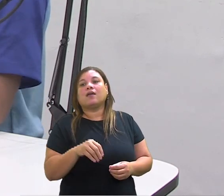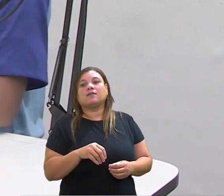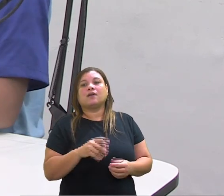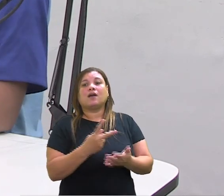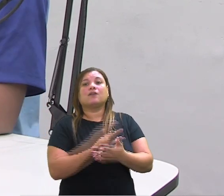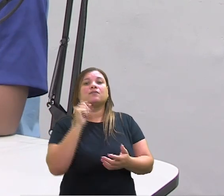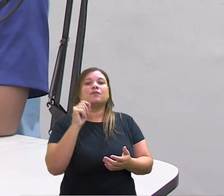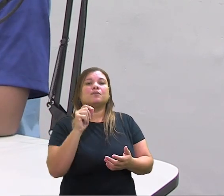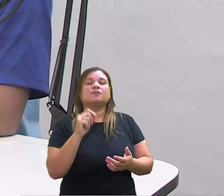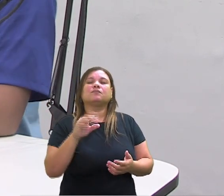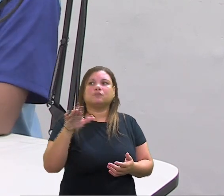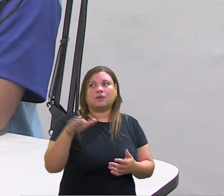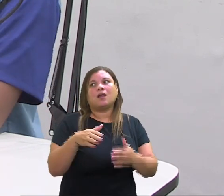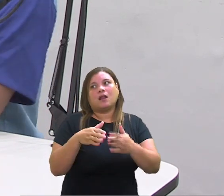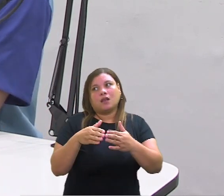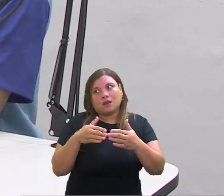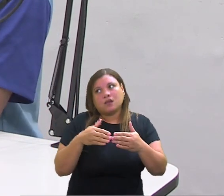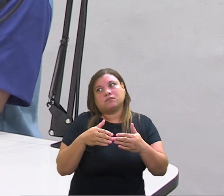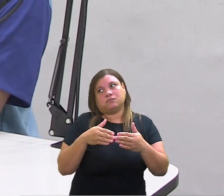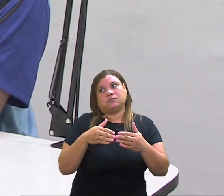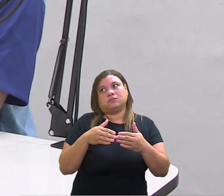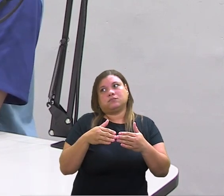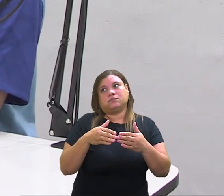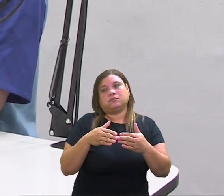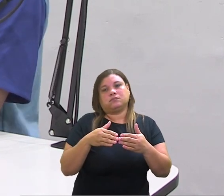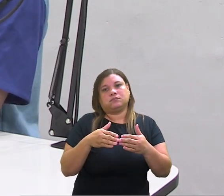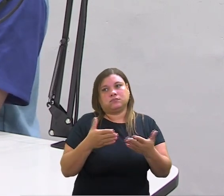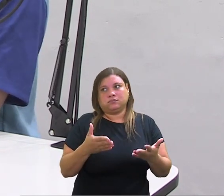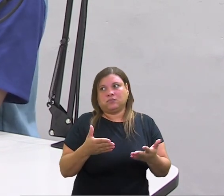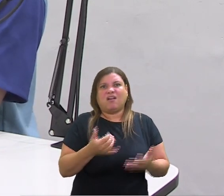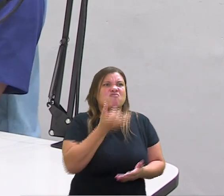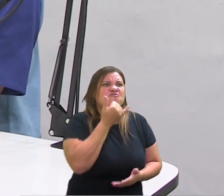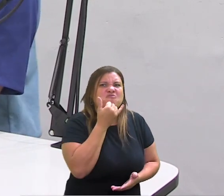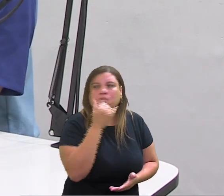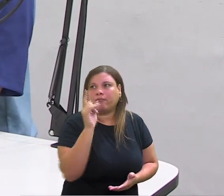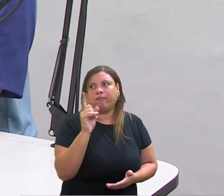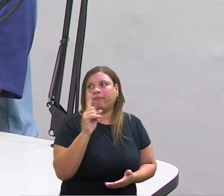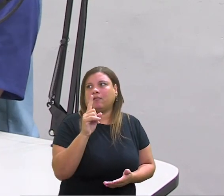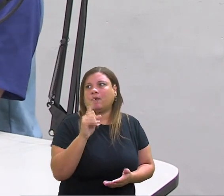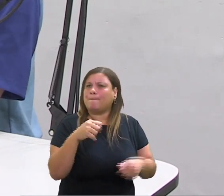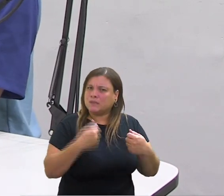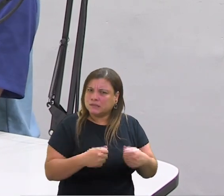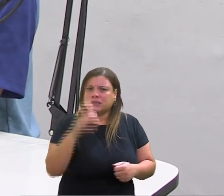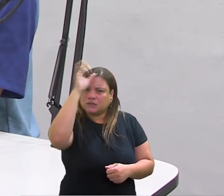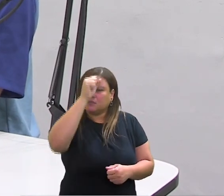espaço gigante, criança quer passar quase por cima de você, você fica tipo assim, meu Deus do céu.